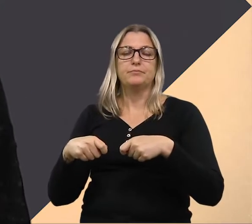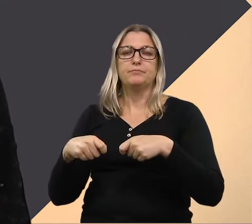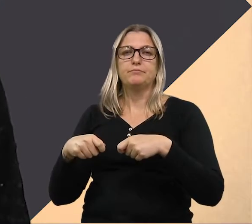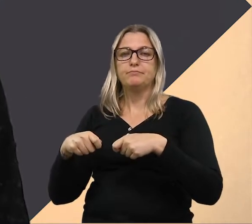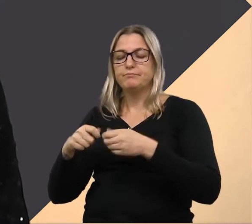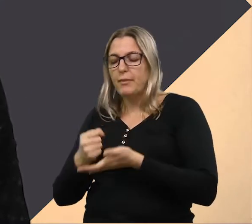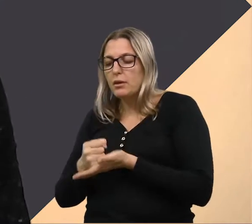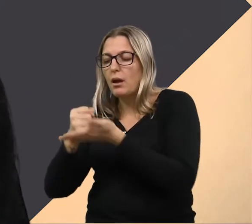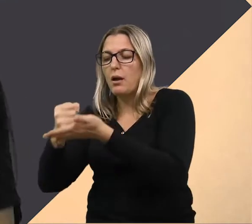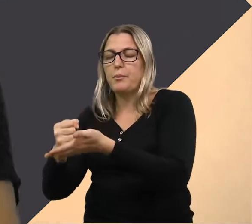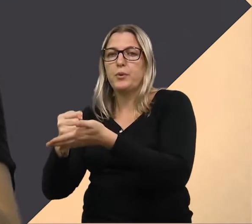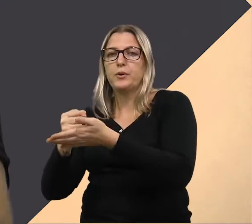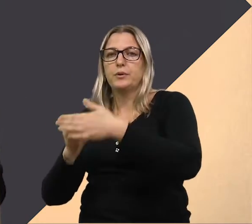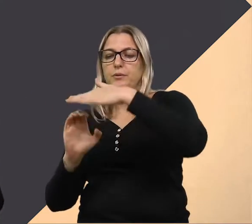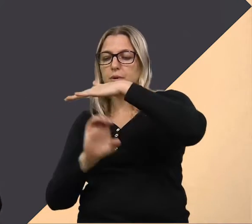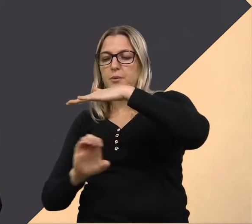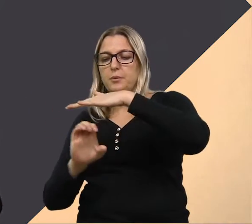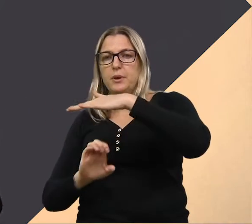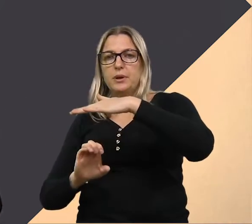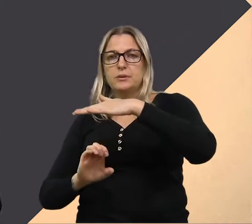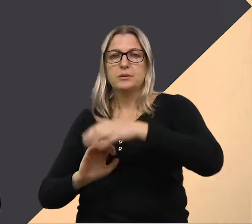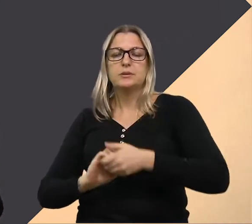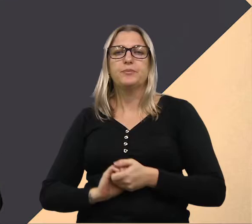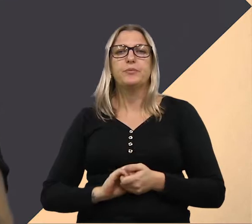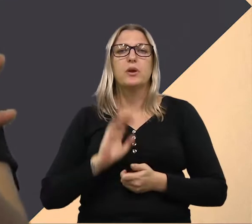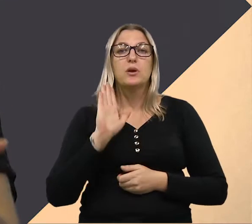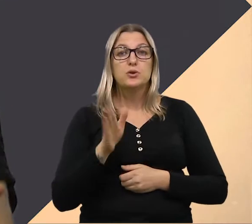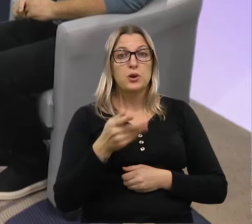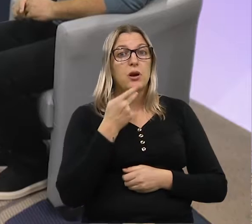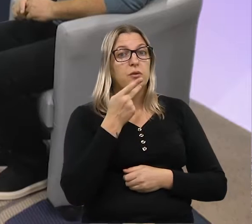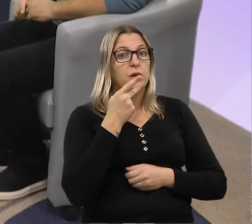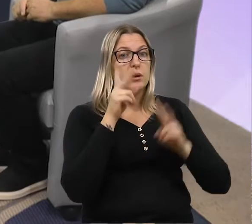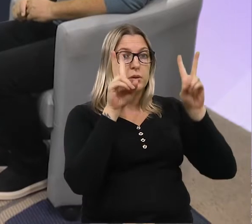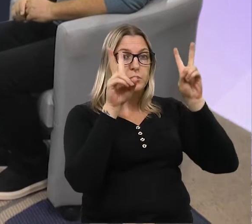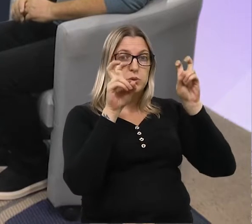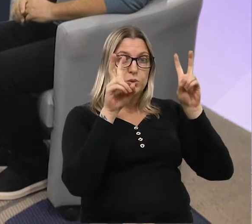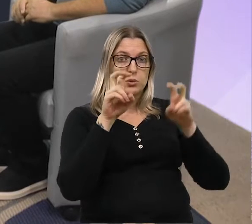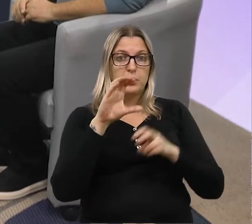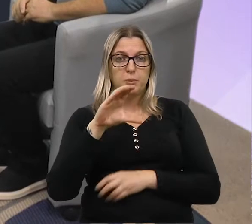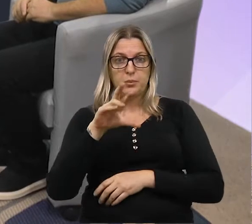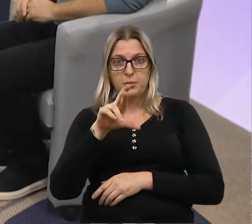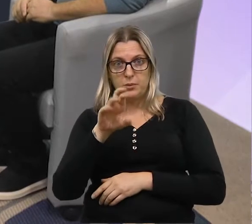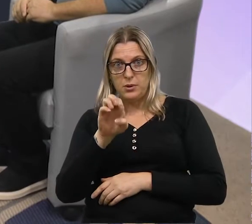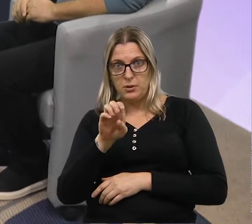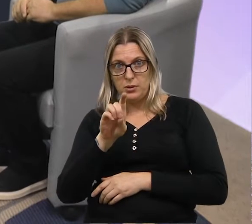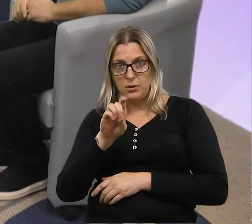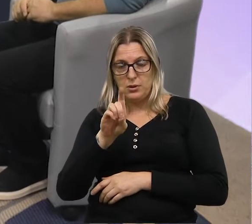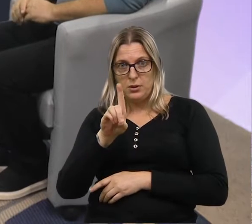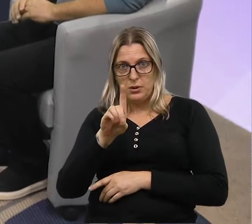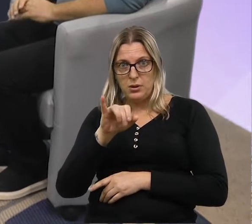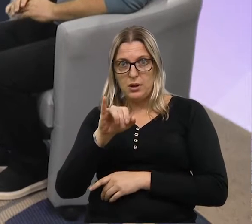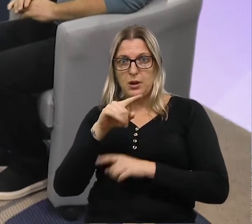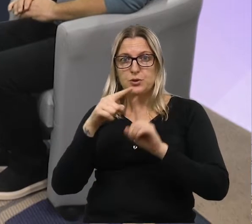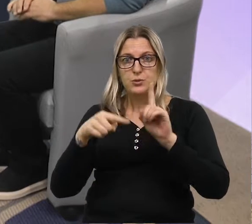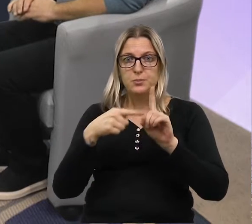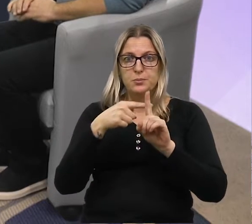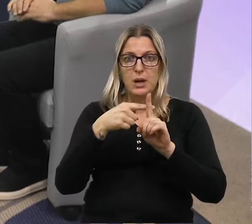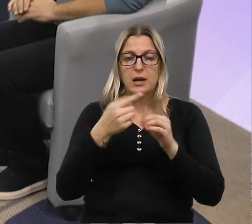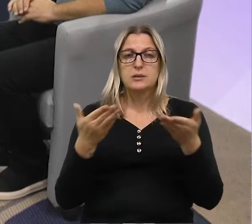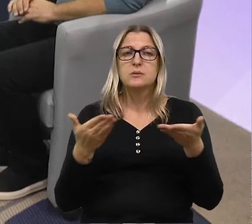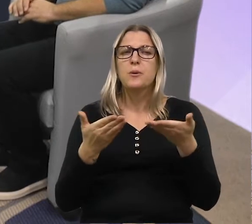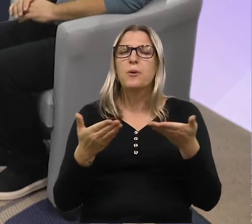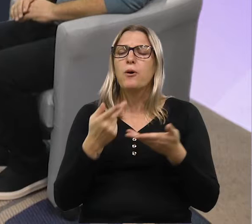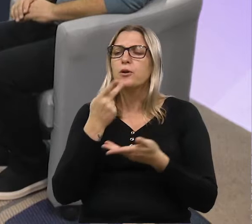subsidiando Pequenas Empresas a gente já falou pouquinho sobre a credmais secretário agora vamos aproveitar que o senhor tá aqui vamos falar um pouquinho a gente